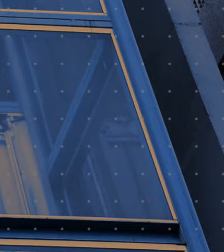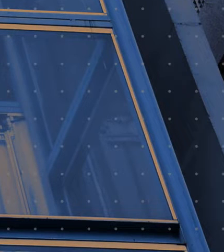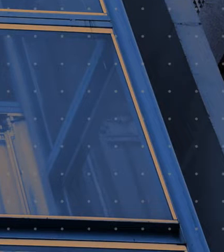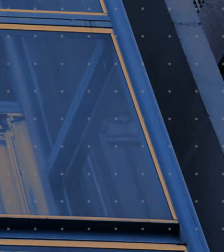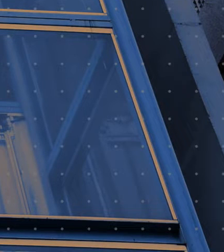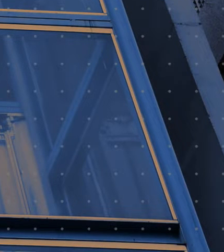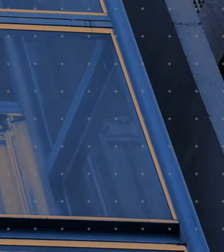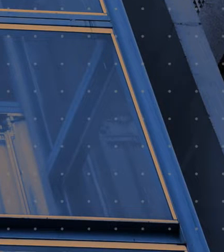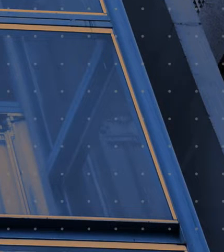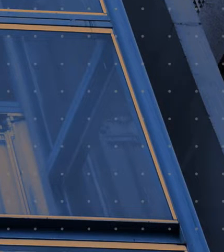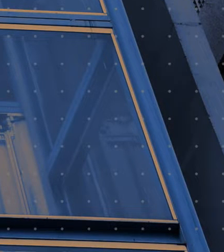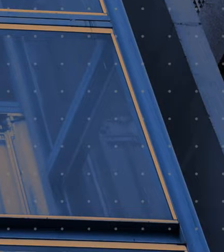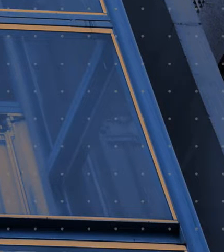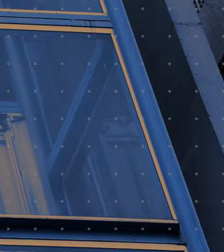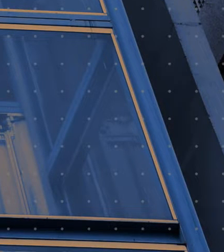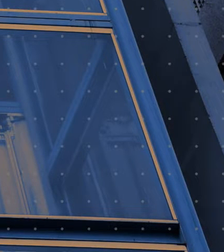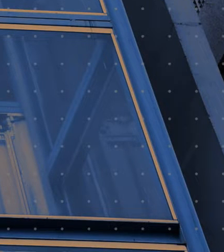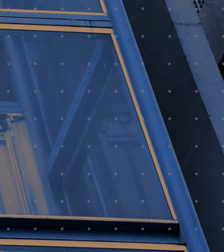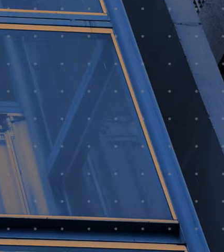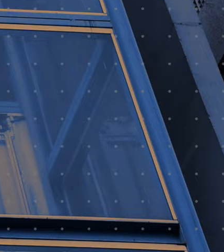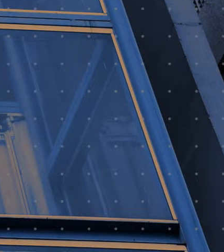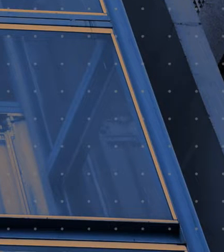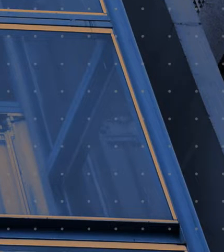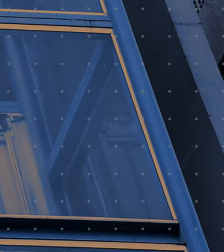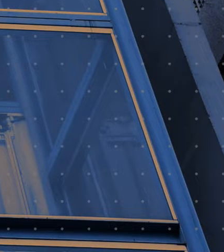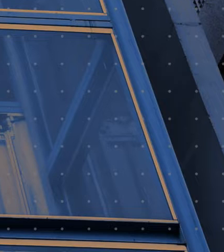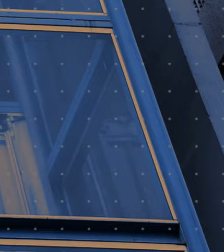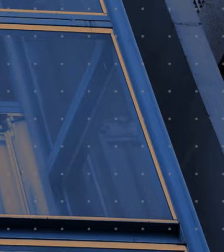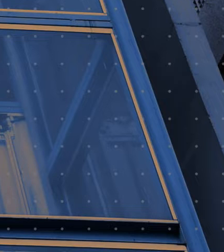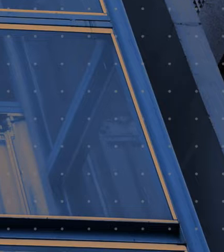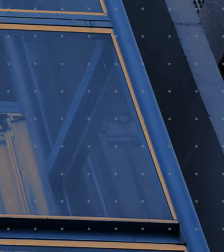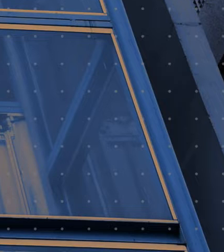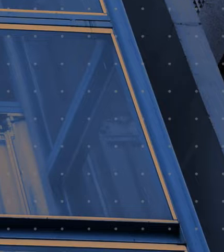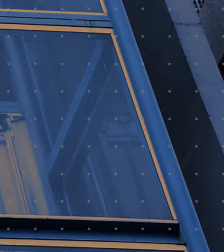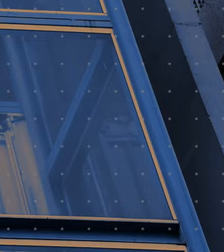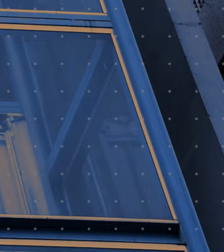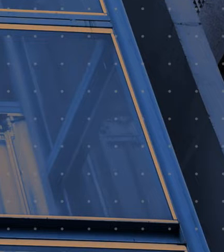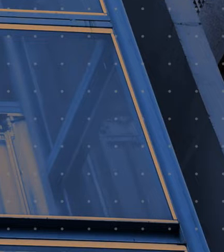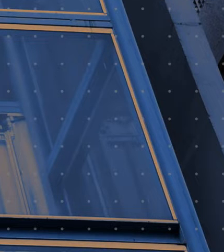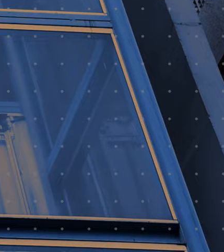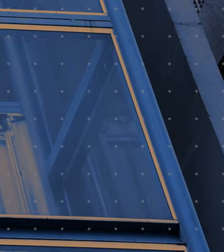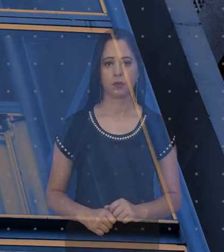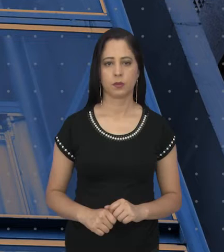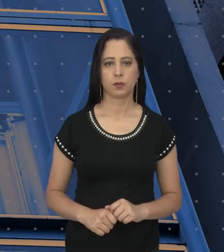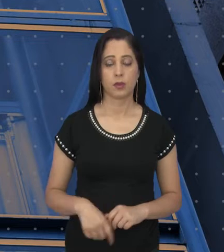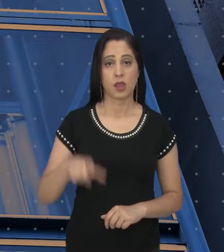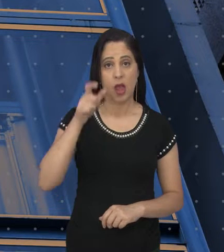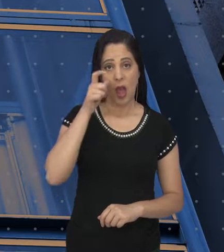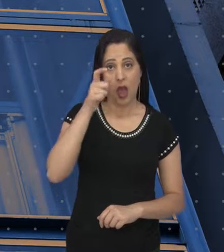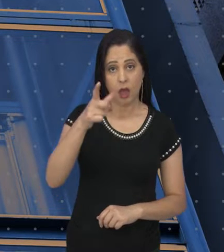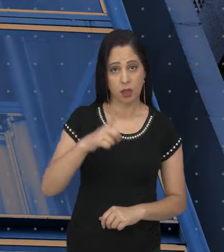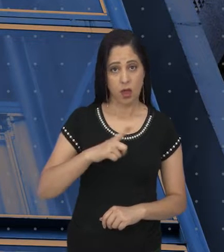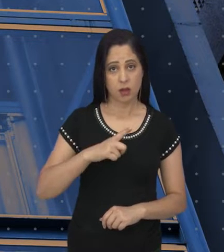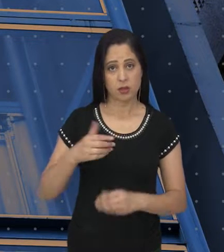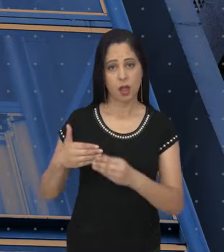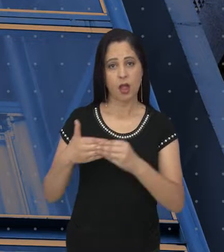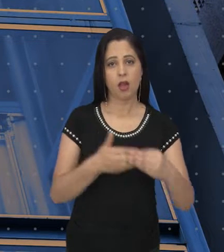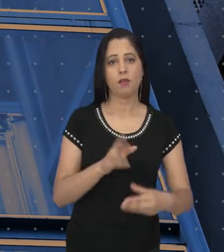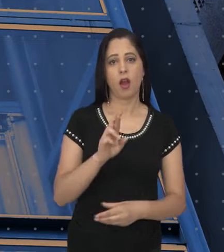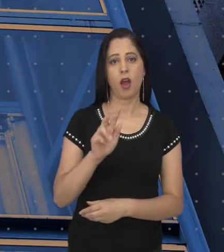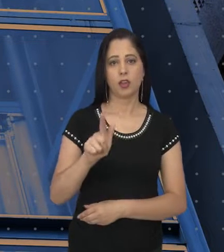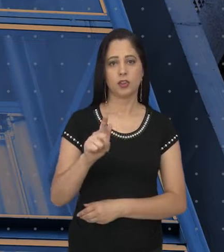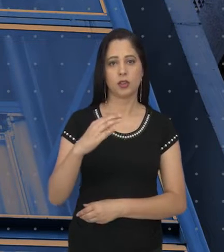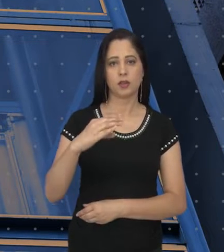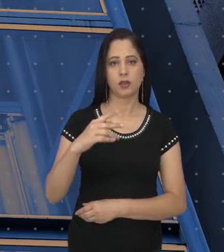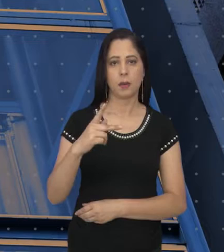deficiência nos cargos de operador de telemarketing ativo e porteiro. Para se candidatar, é fácil. É